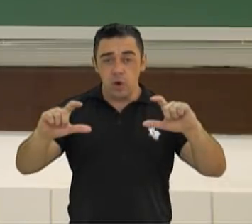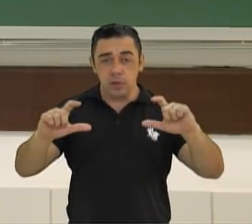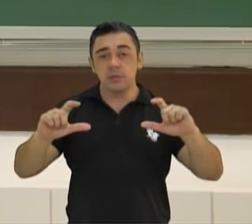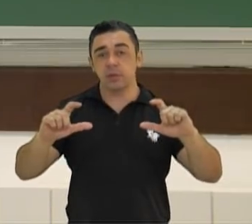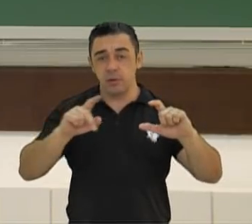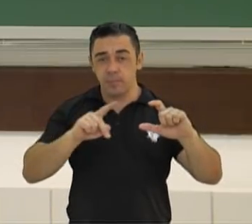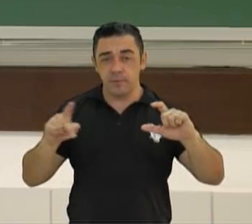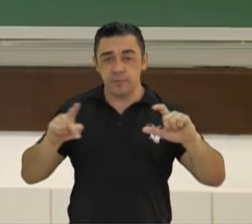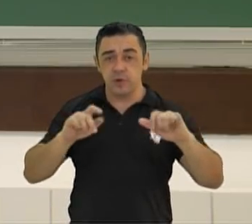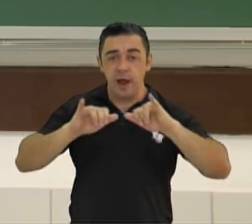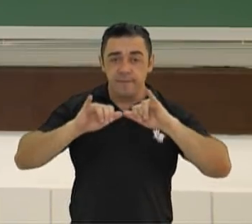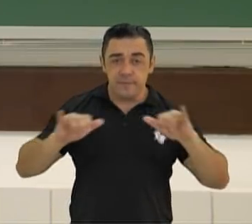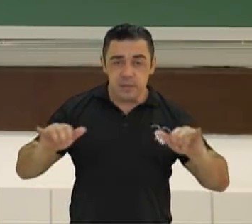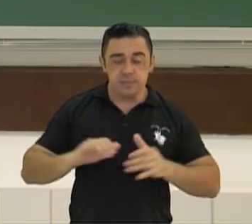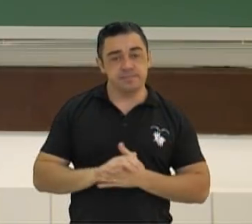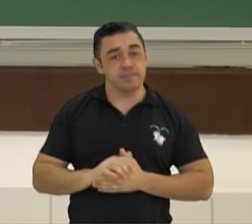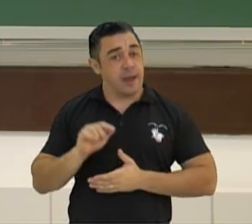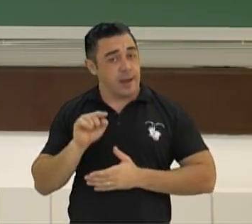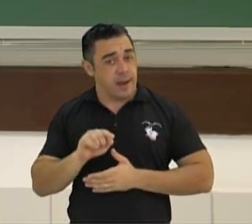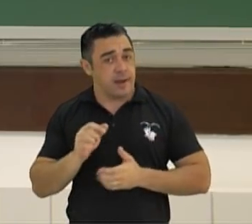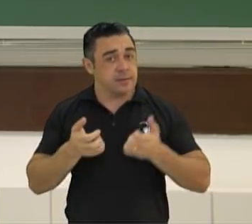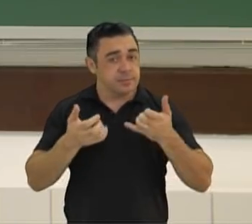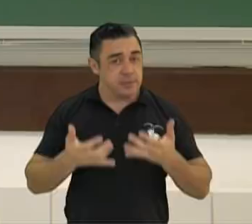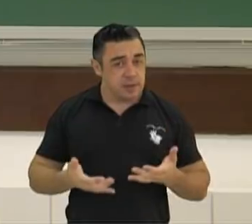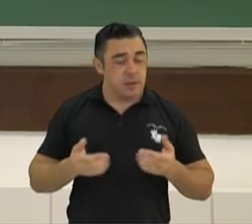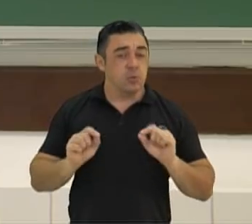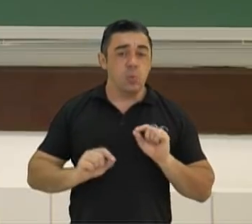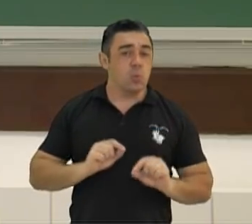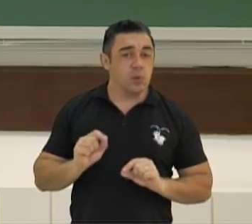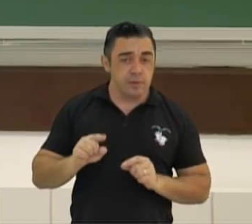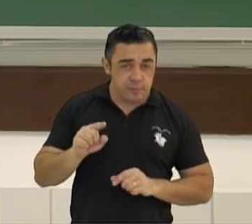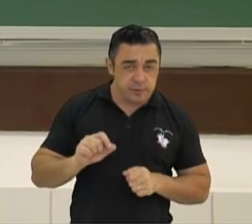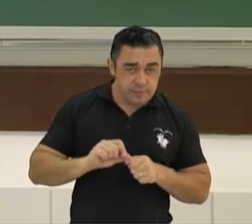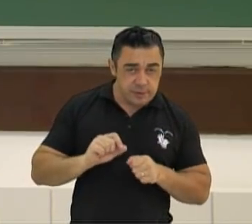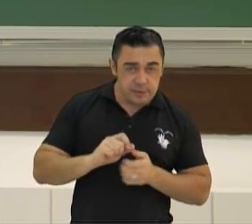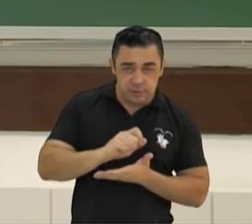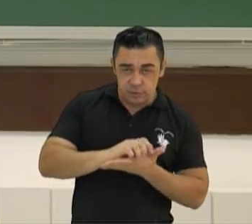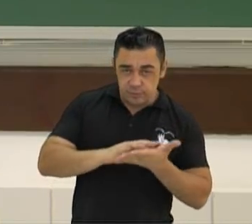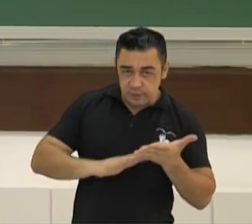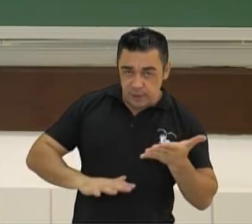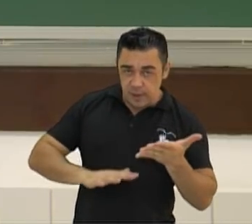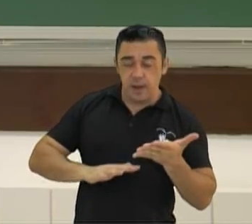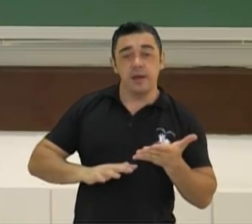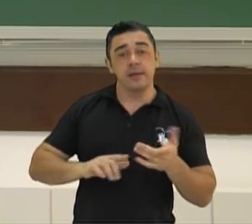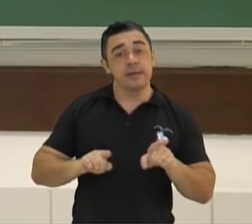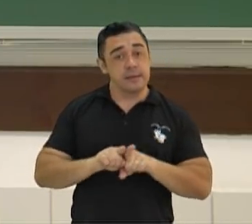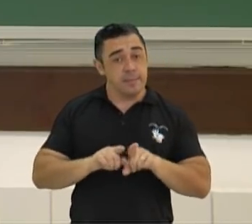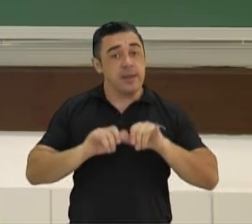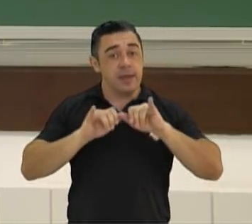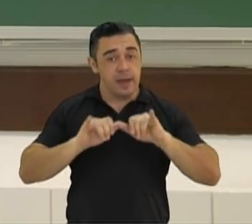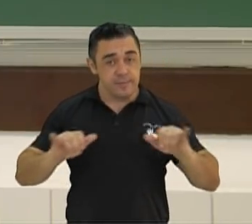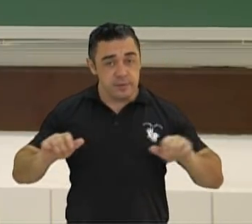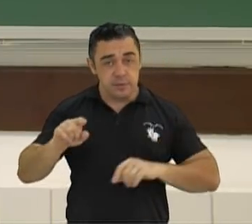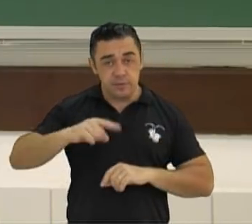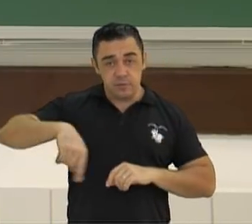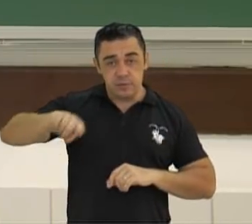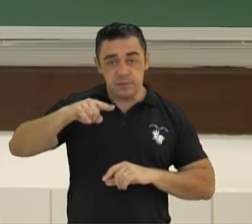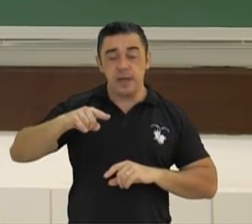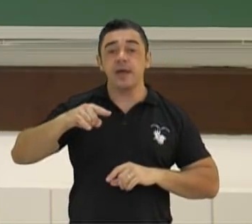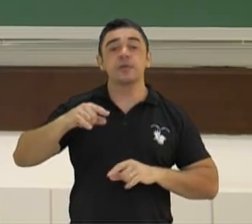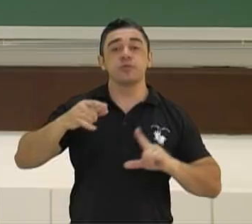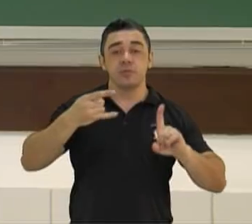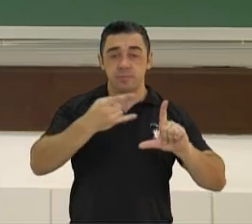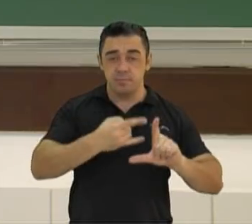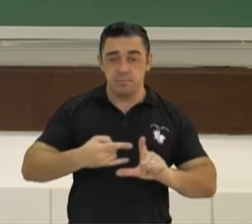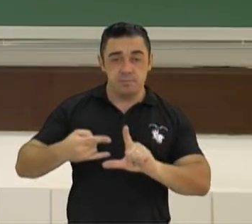coloca. Lá ele vai estar falando das atividades e lá ele também vai estar avisando vocês do Meet. Olhem lá,